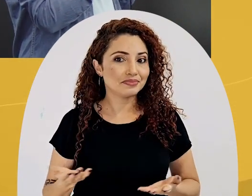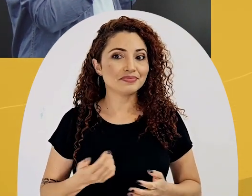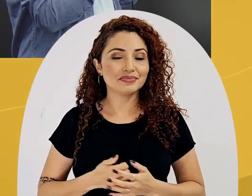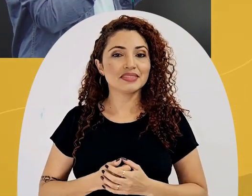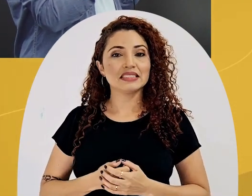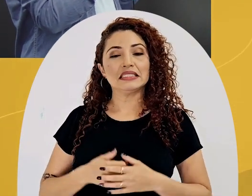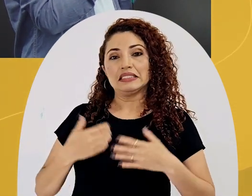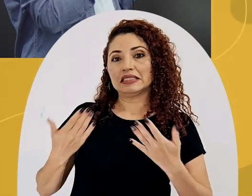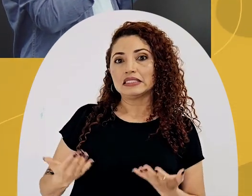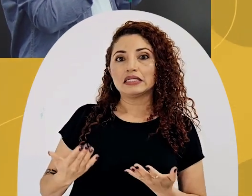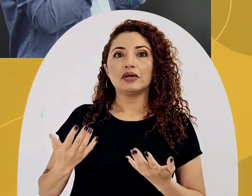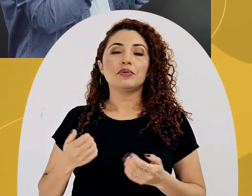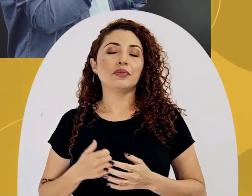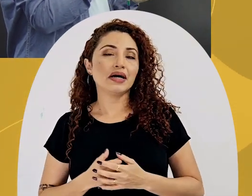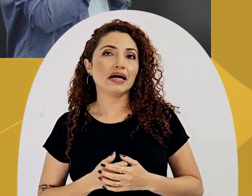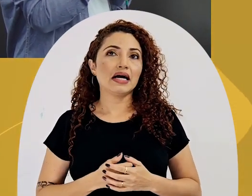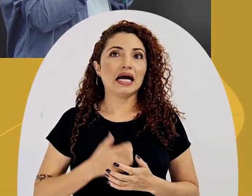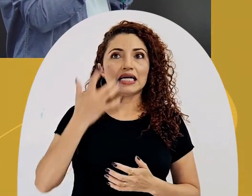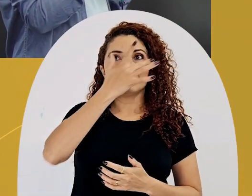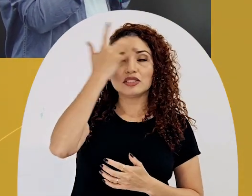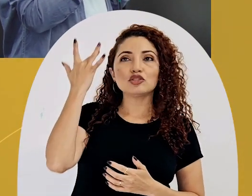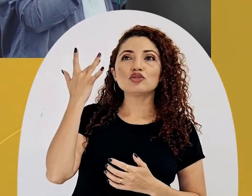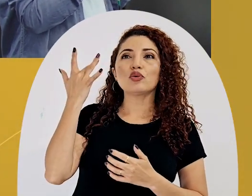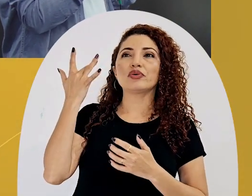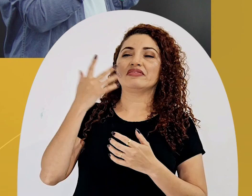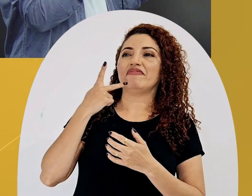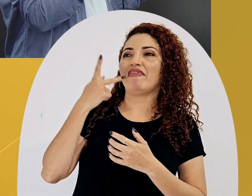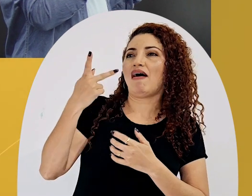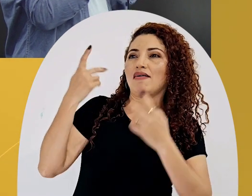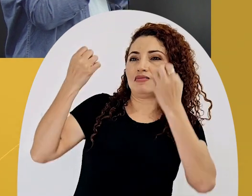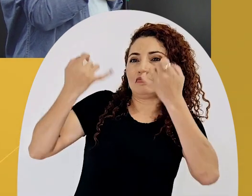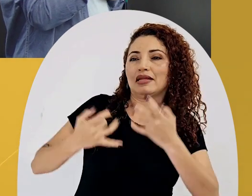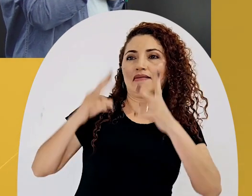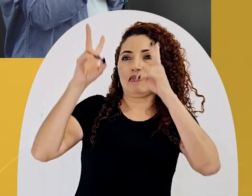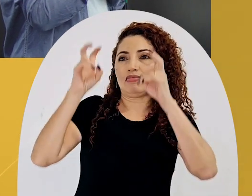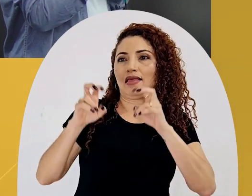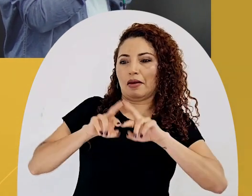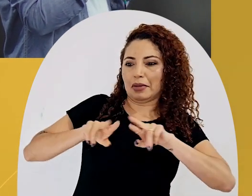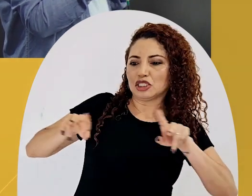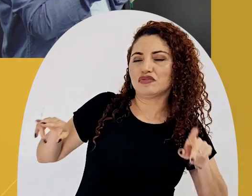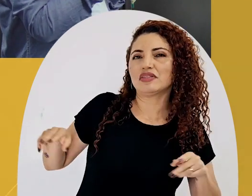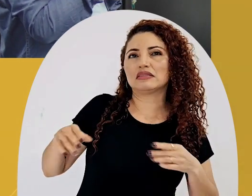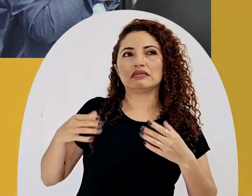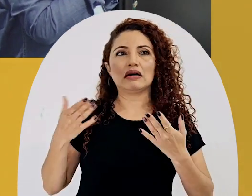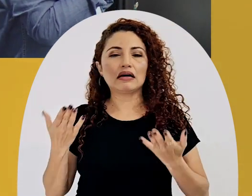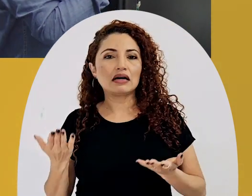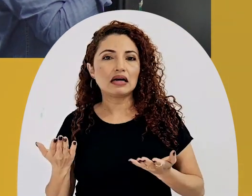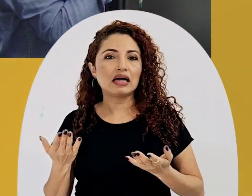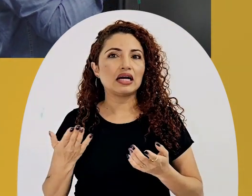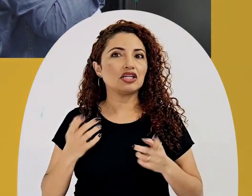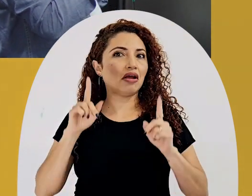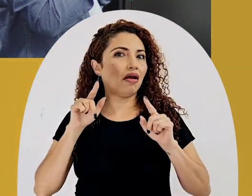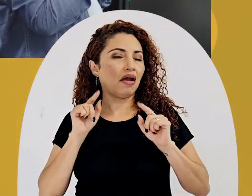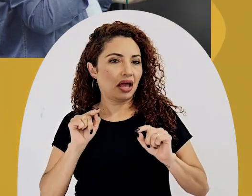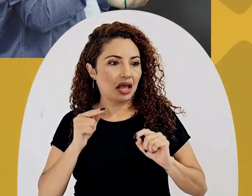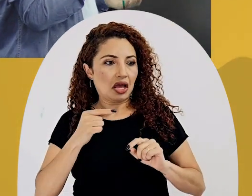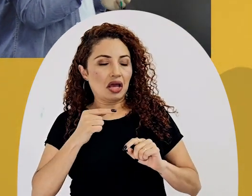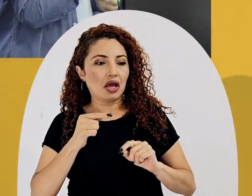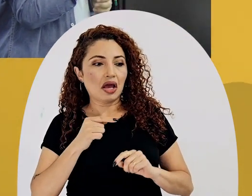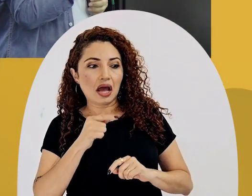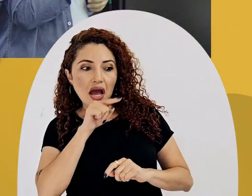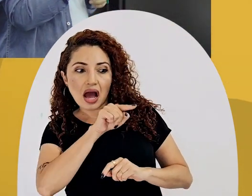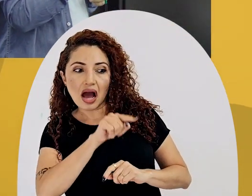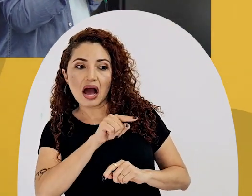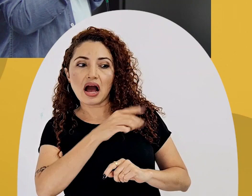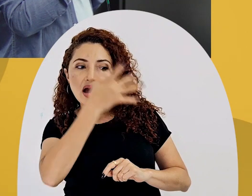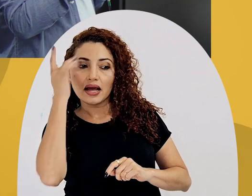né, quem é, né, de um ser diverso, né, são aquelas pessoas que fazem parte de grupos minorizados,